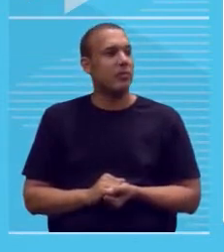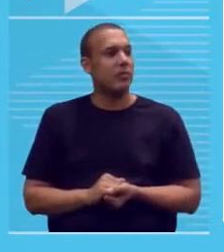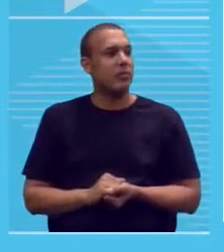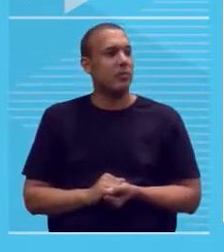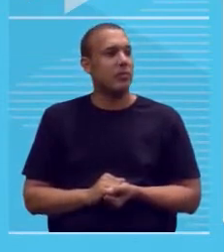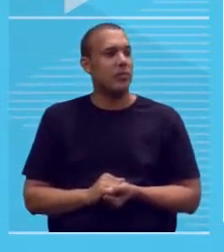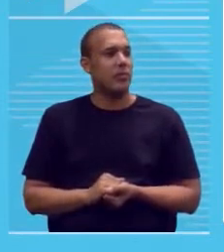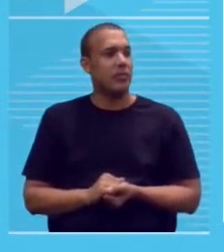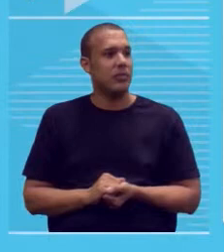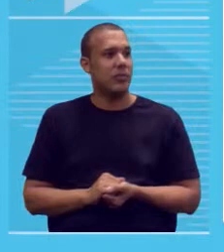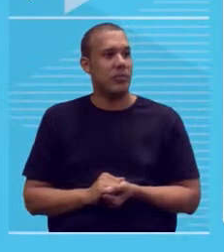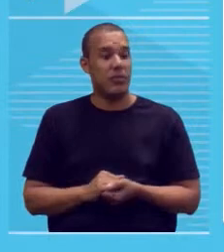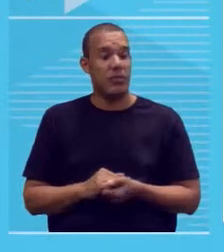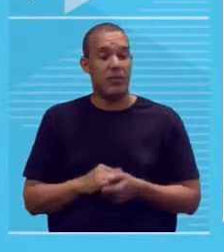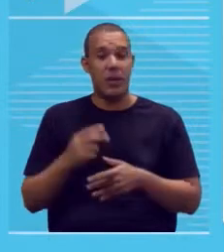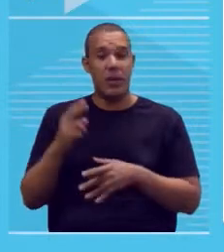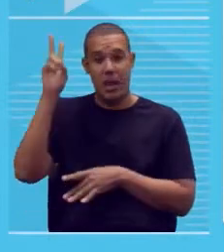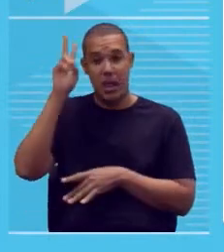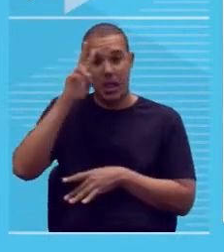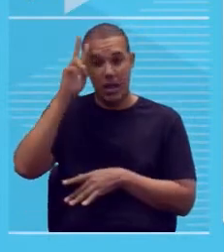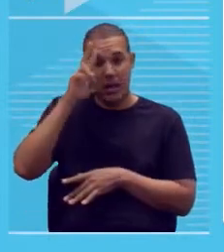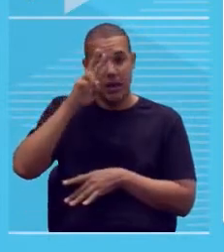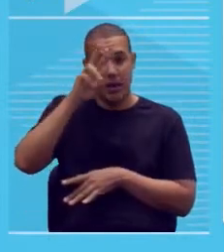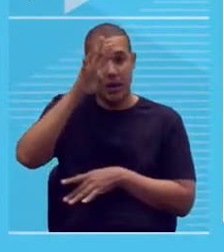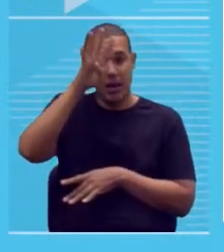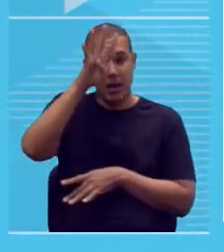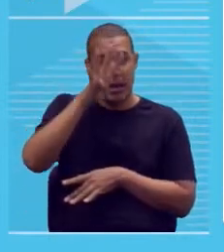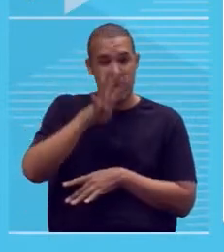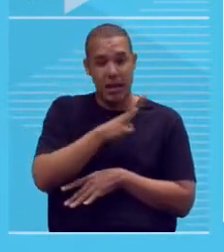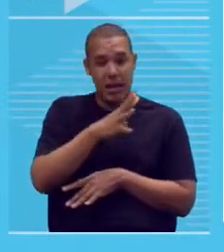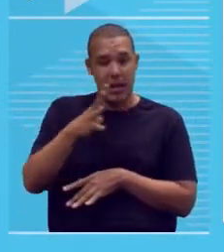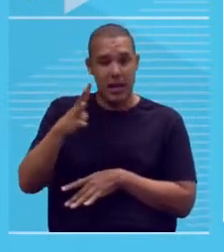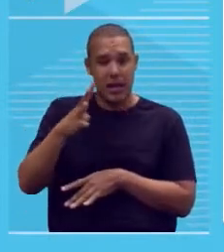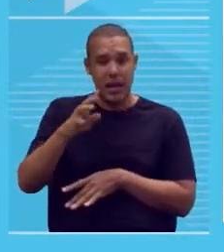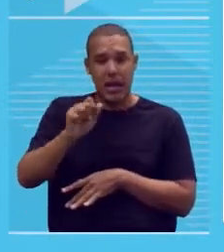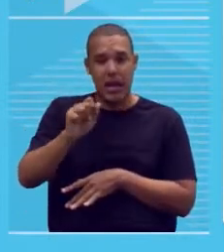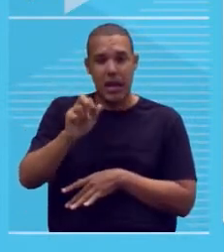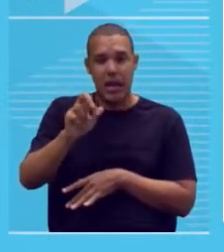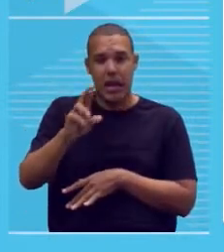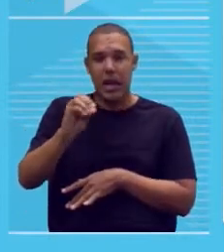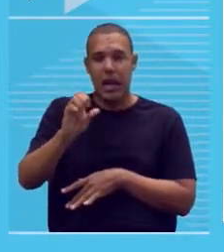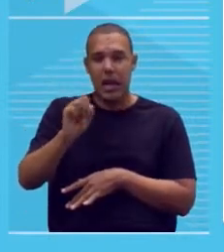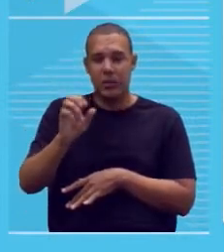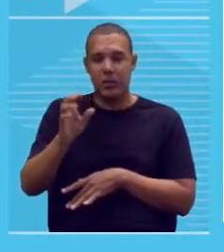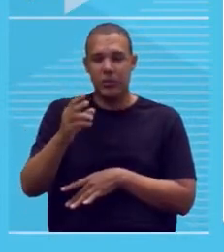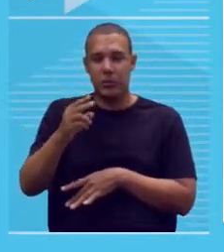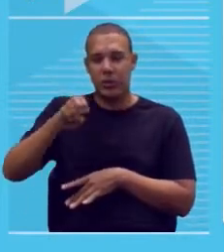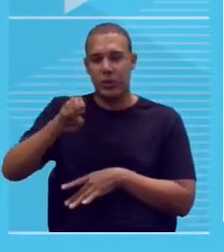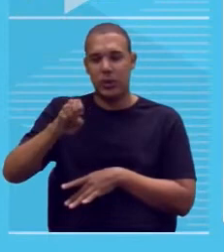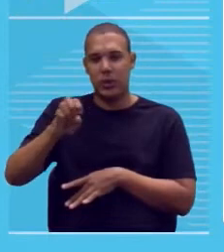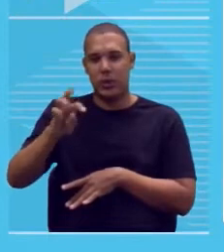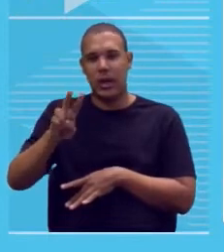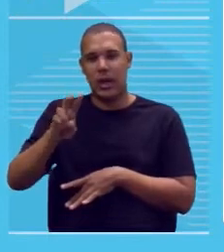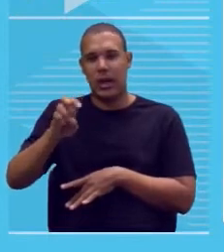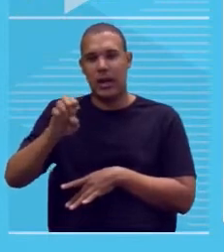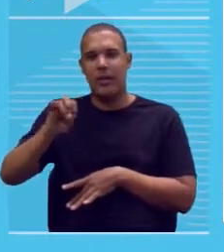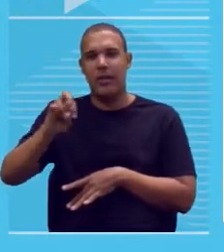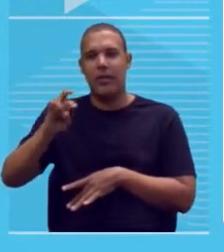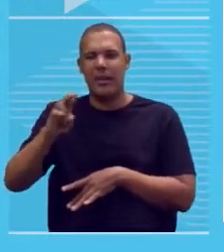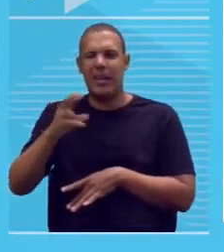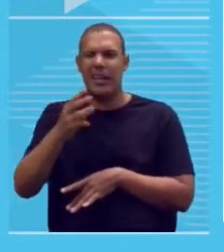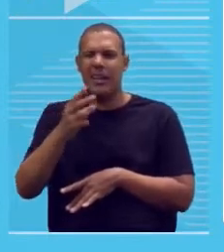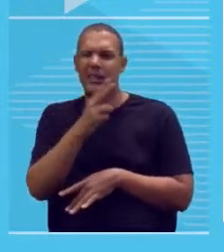recordar aquela tabelinha de arcos notáveis lá do segundo ano, da segunda série do ensino médio, da etapa